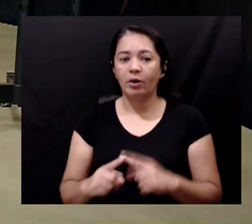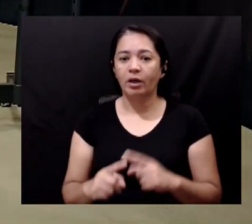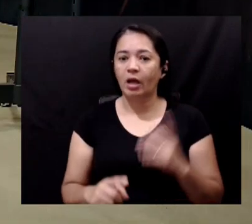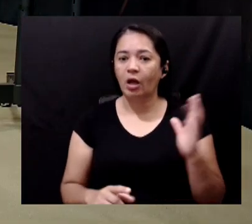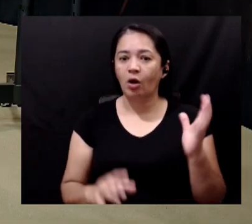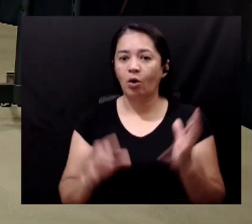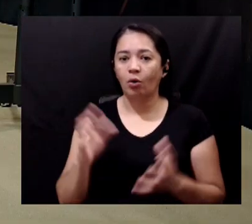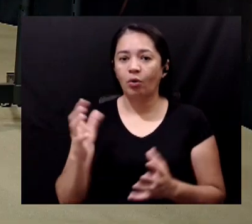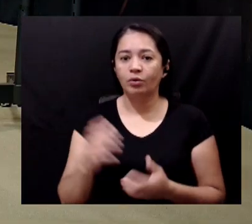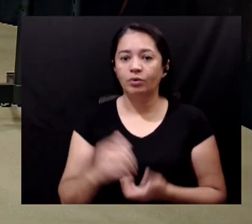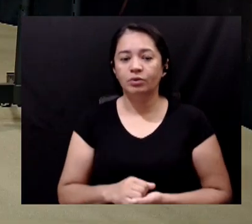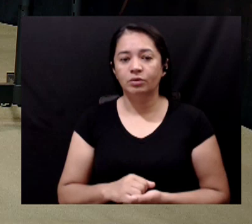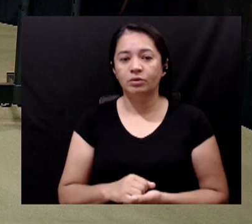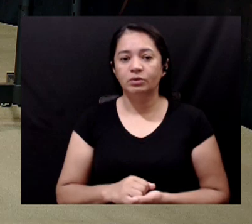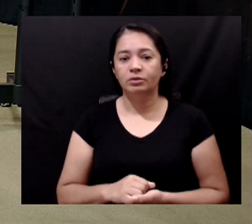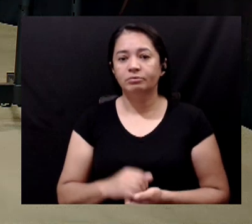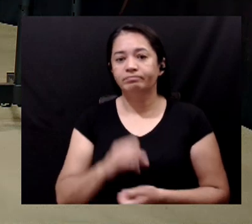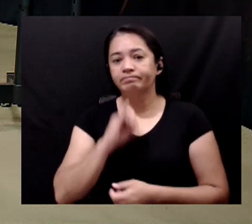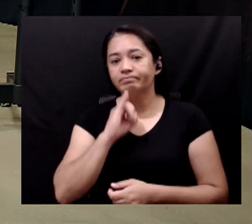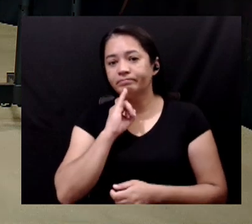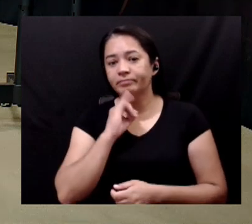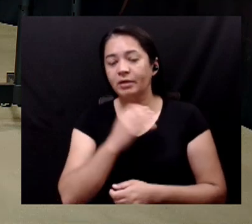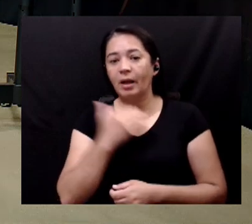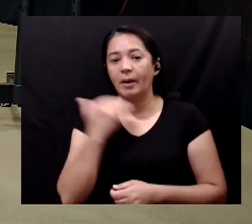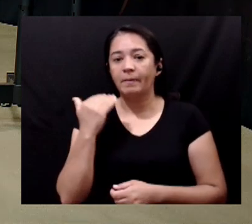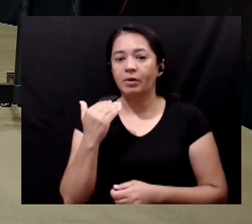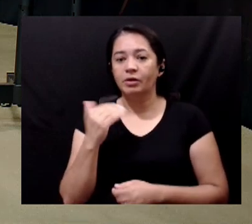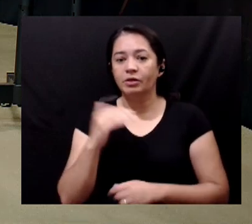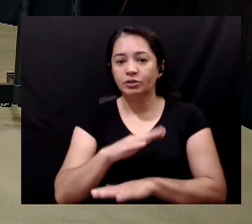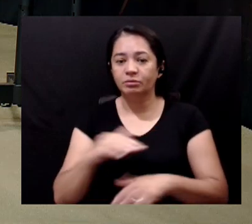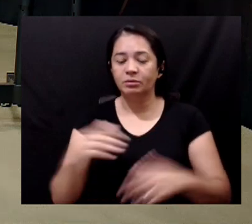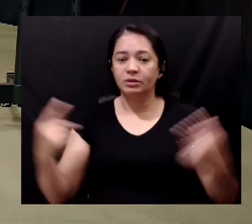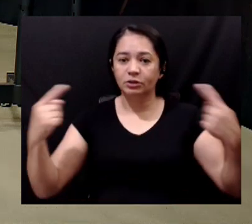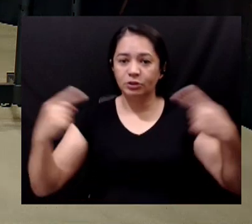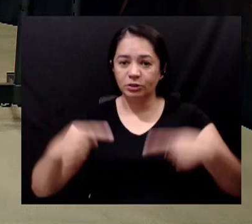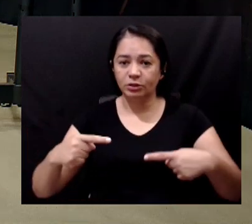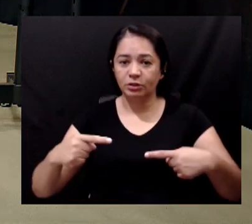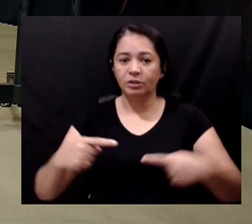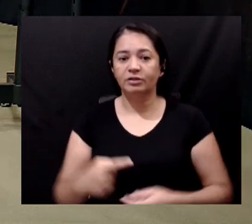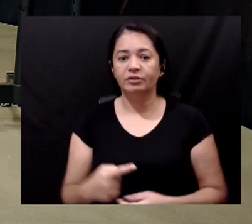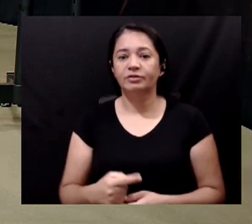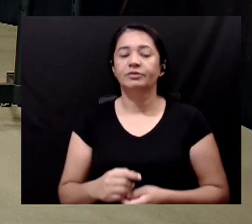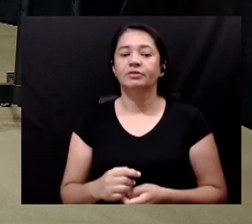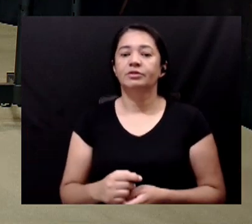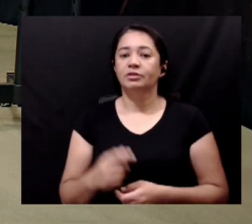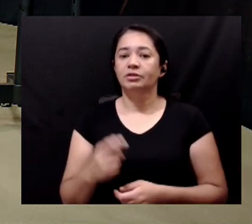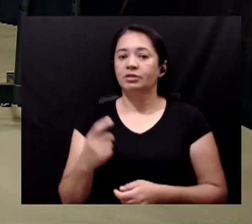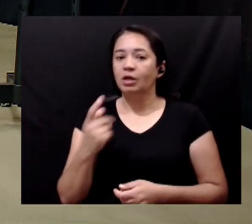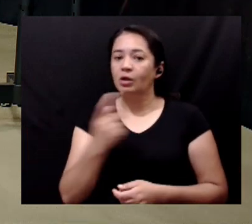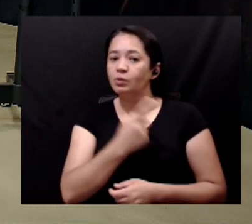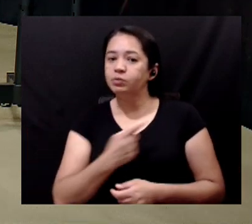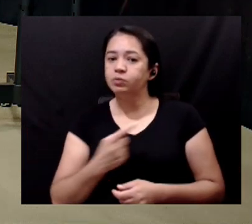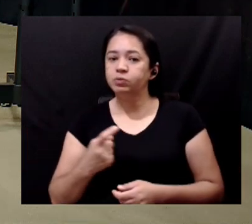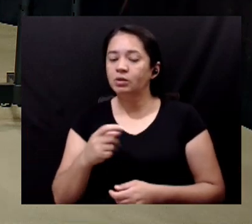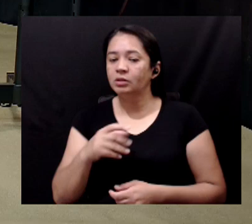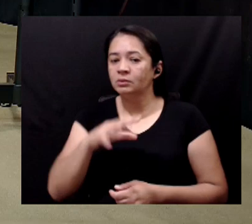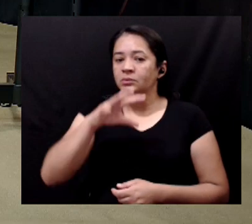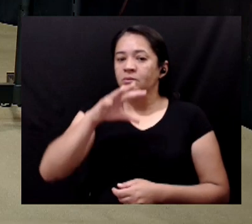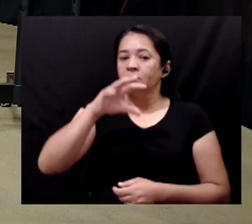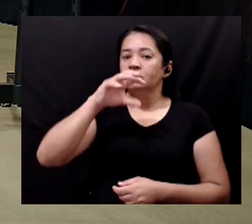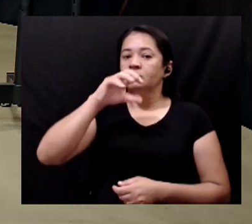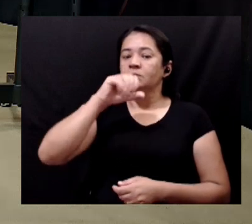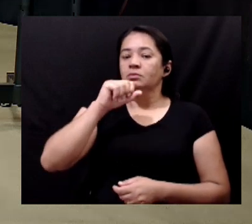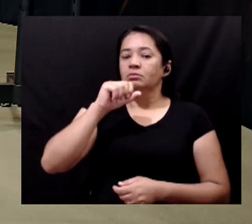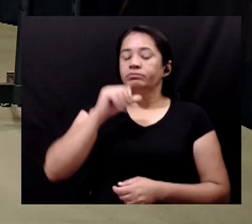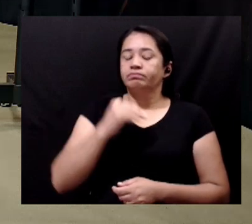a morte de uma criança por conta do desafio do desodorante, que ela inalou o aerosol e aí, infelizmente, ela veio a